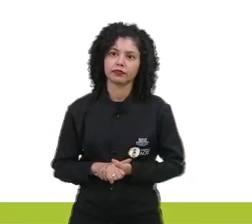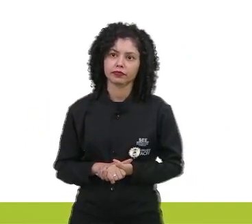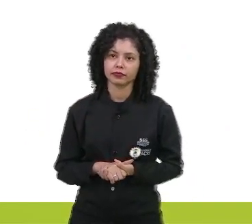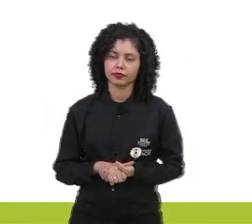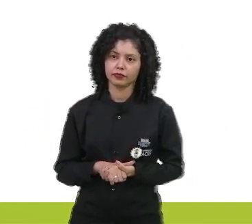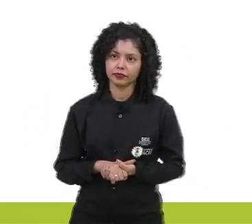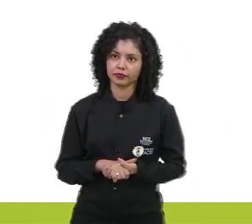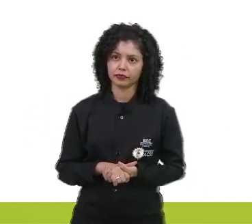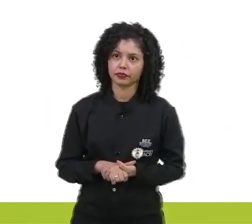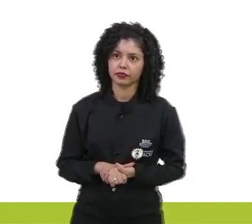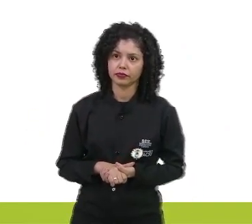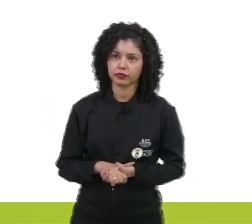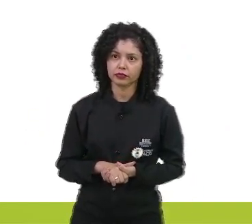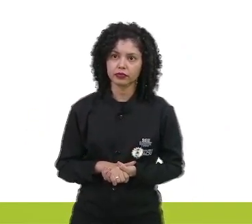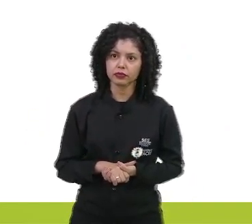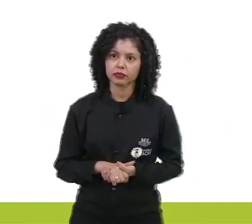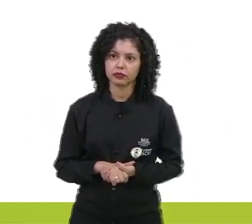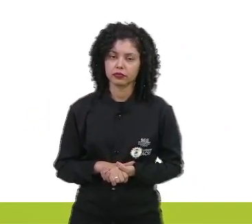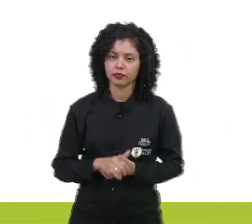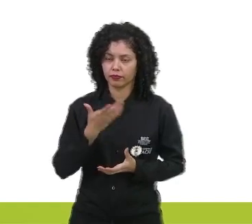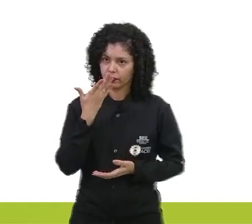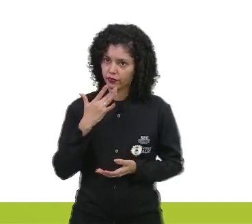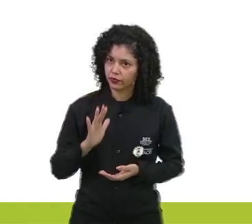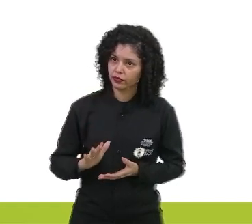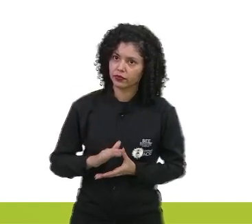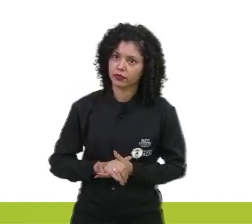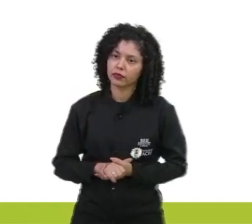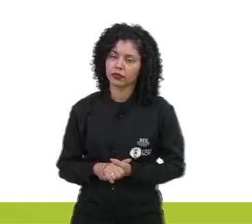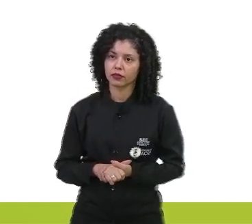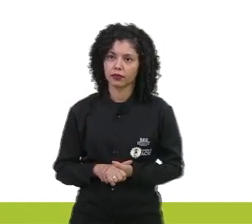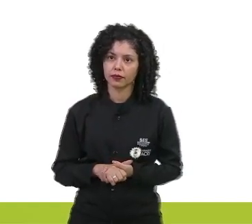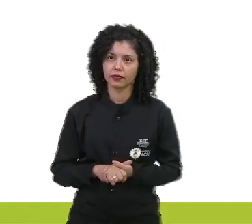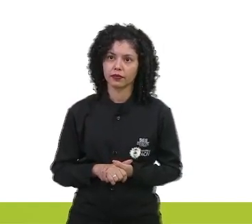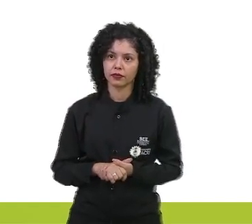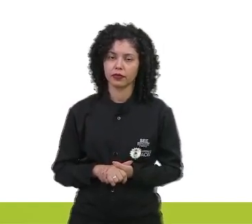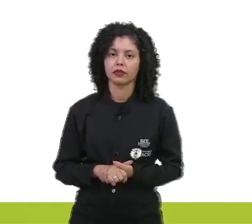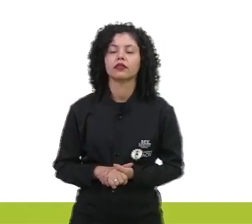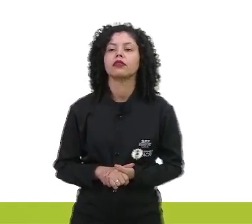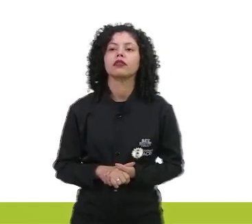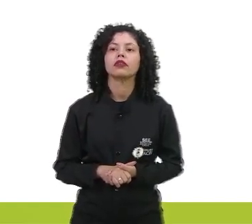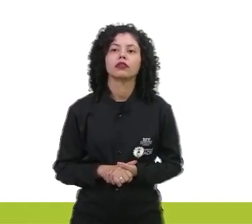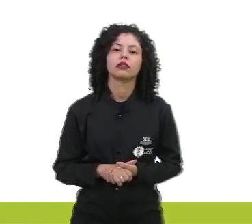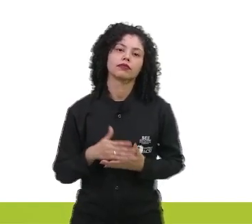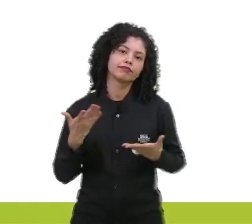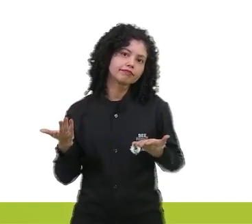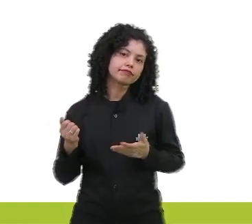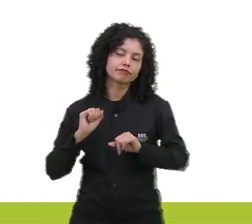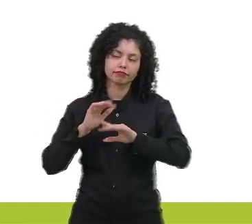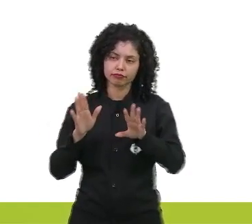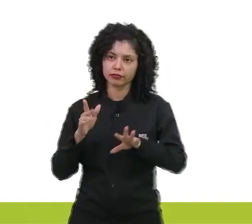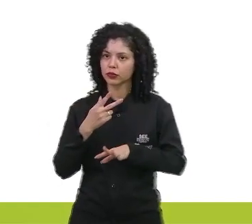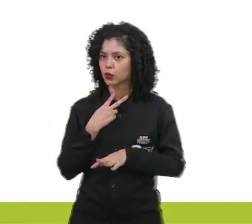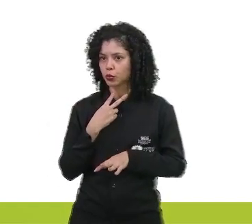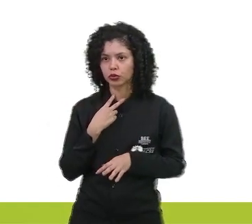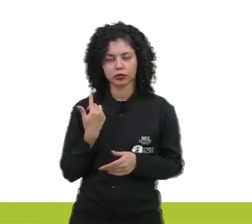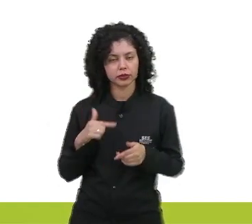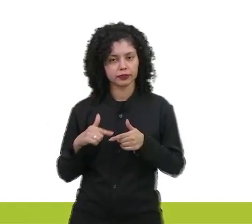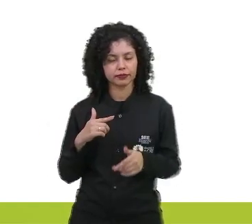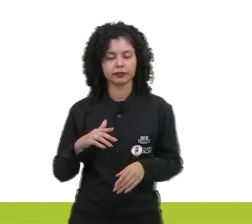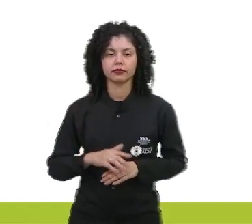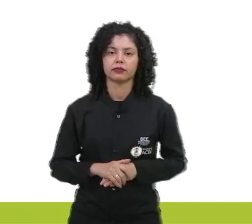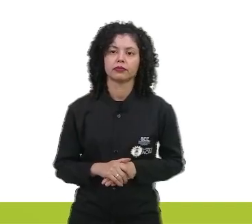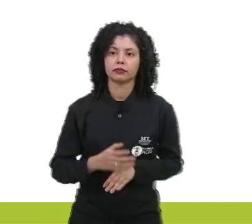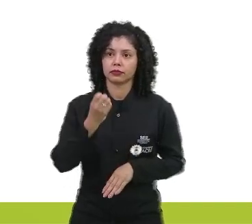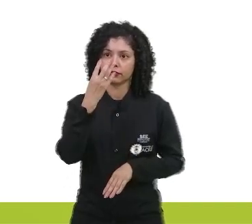de trabalhadores, né? Por ser uma criança de menor, obviamente, certo? Então,